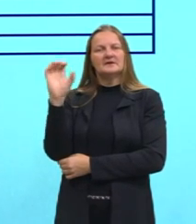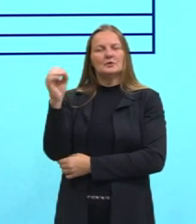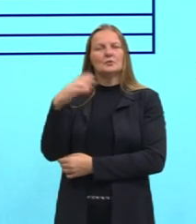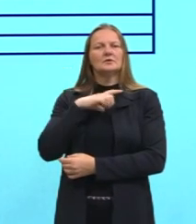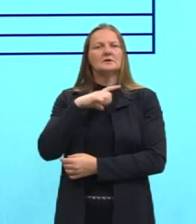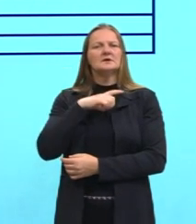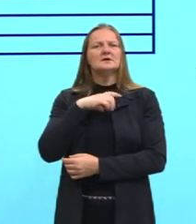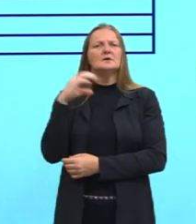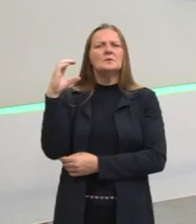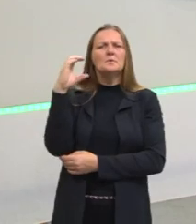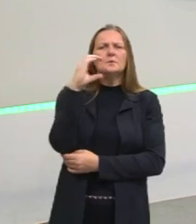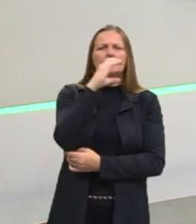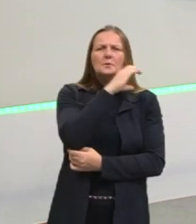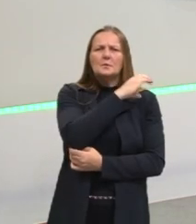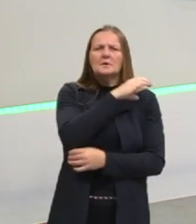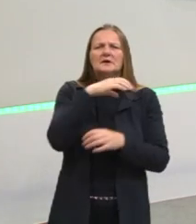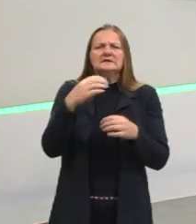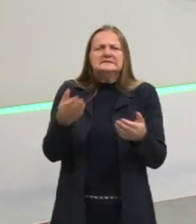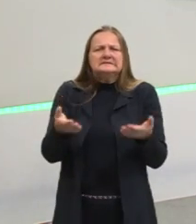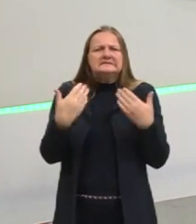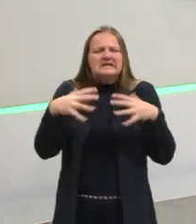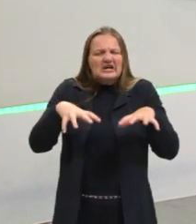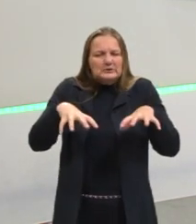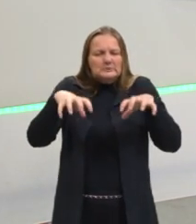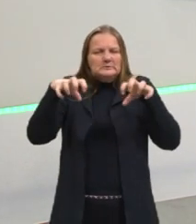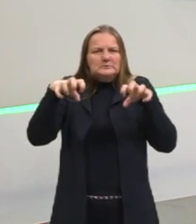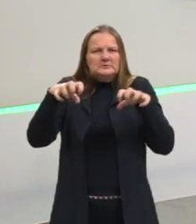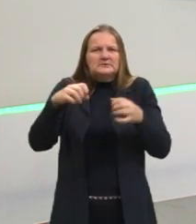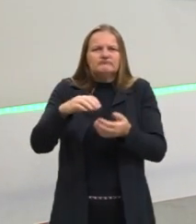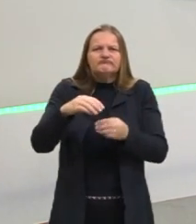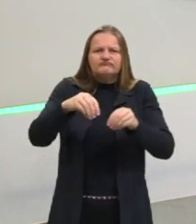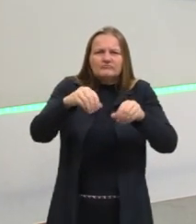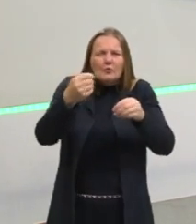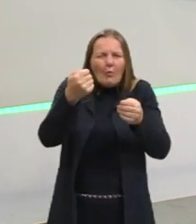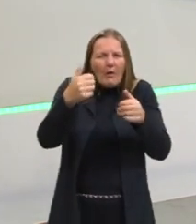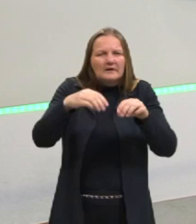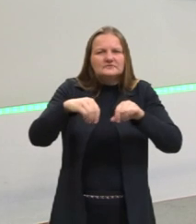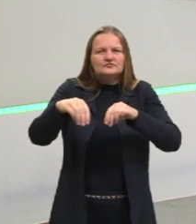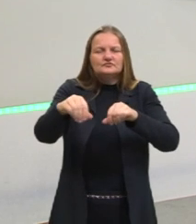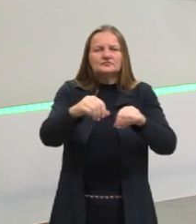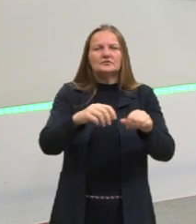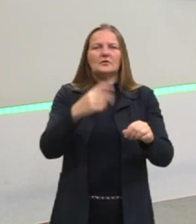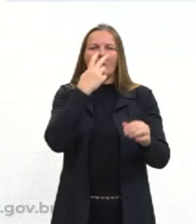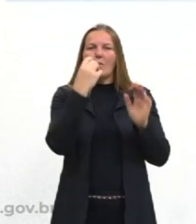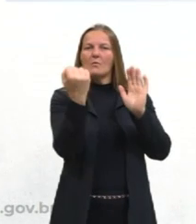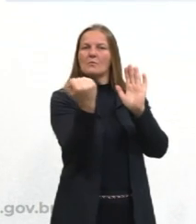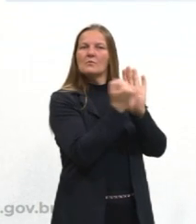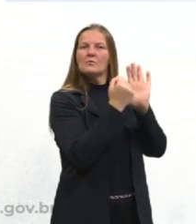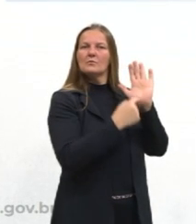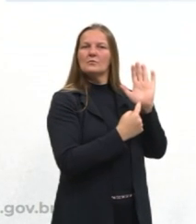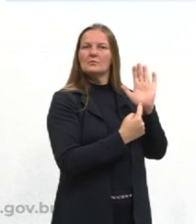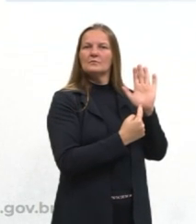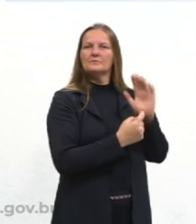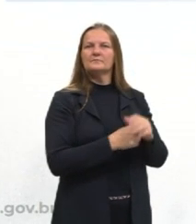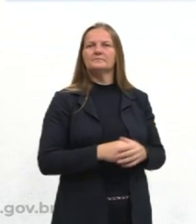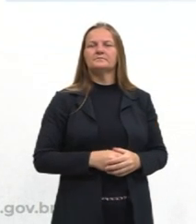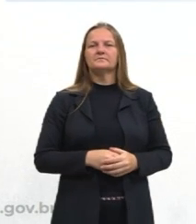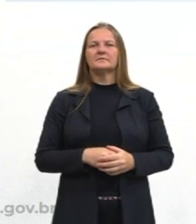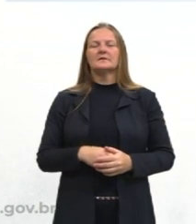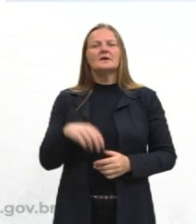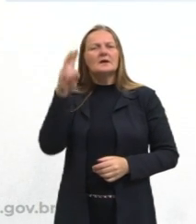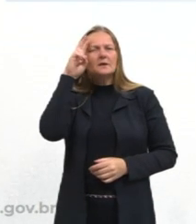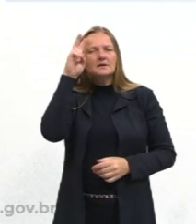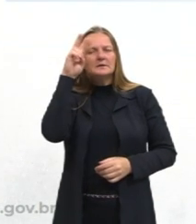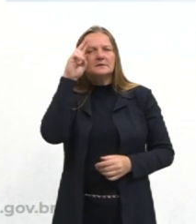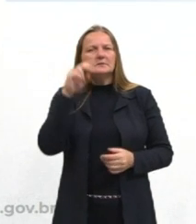nós temos esses quente sempre quente Então nós temos a sazonalidade tá a gurizada é uma chave que nós temos que ter tão